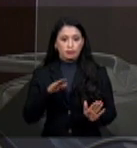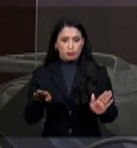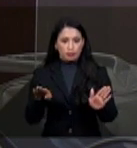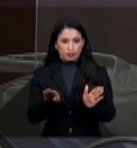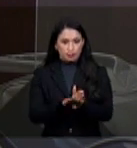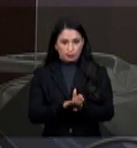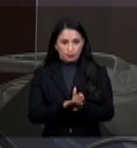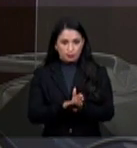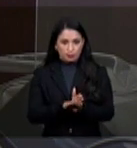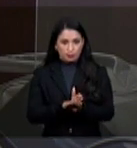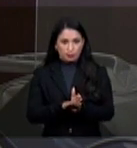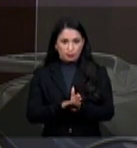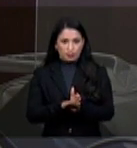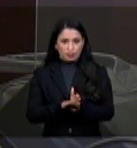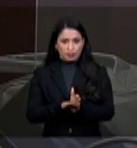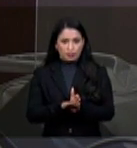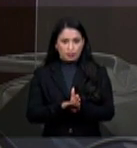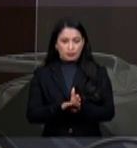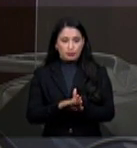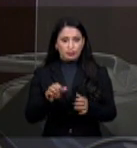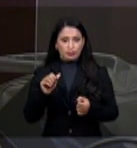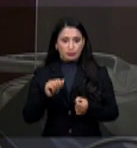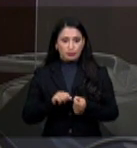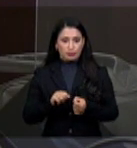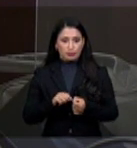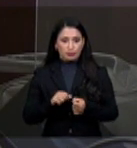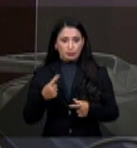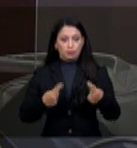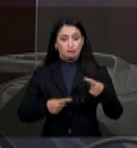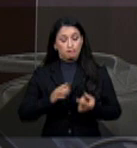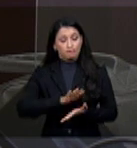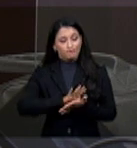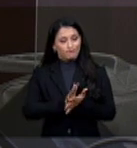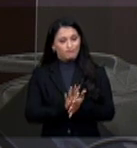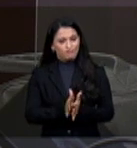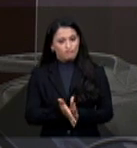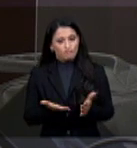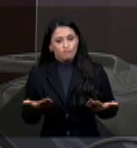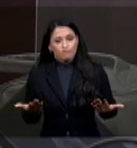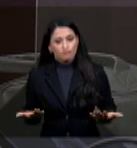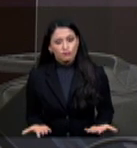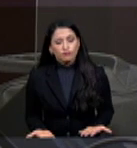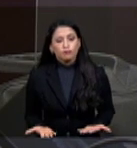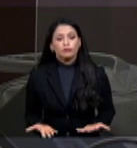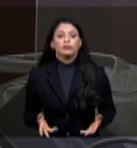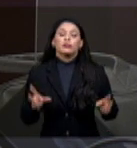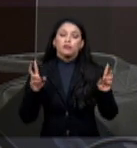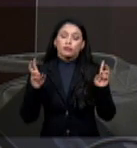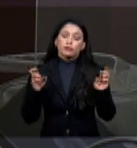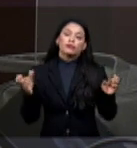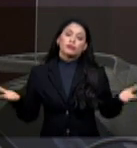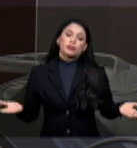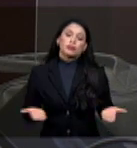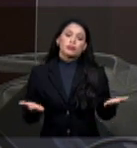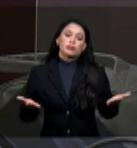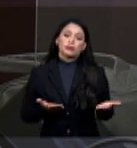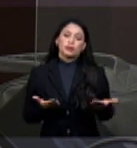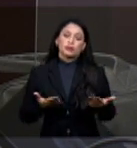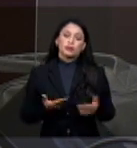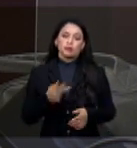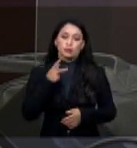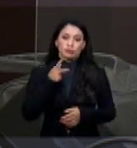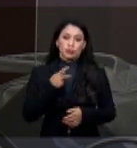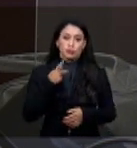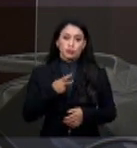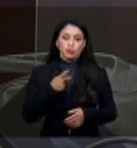ponta, infelizmente têm colaborado para essa política de destruição. Então, o tema hoje proposto da minha fala